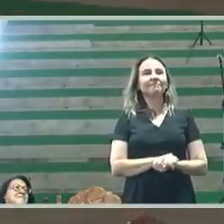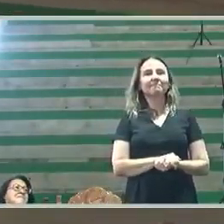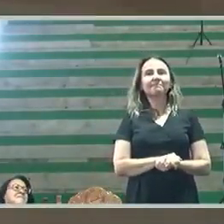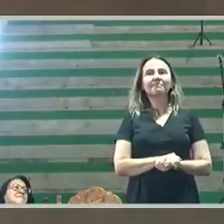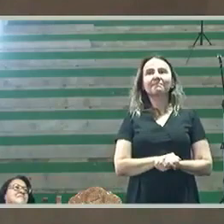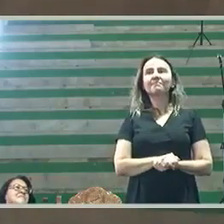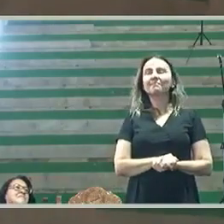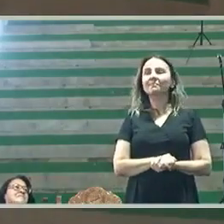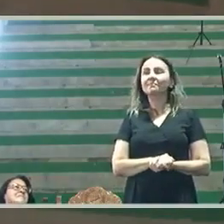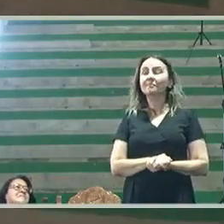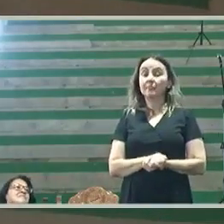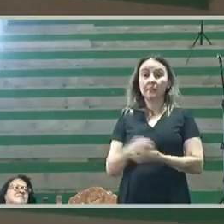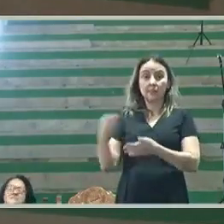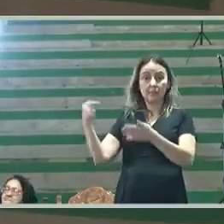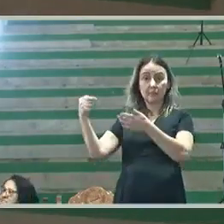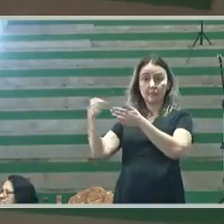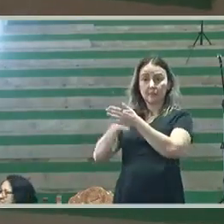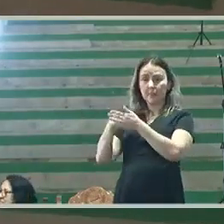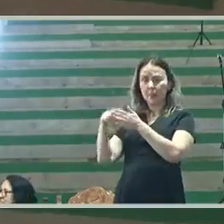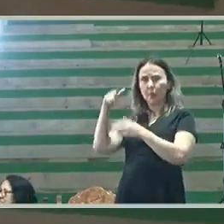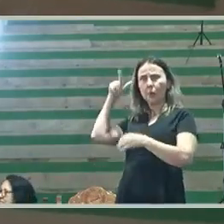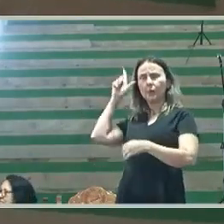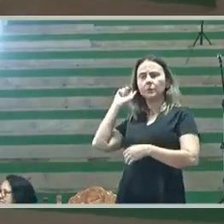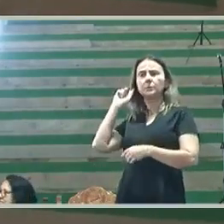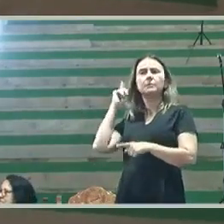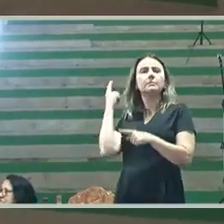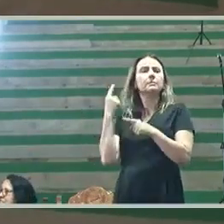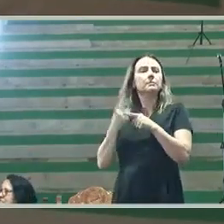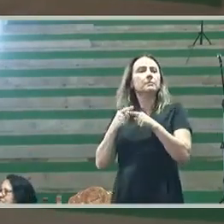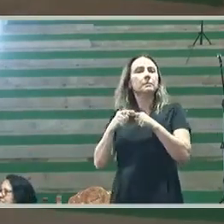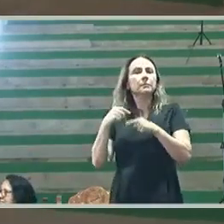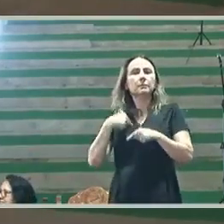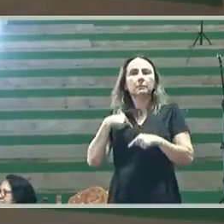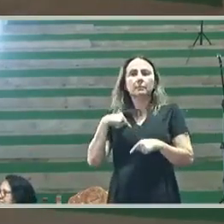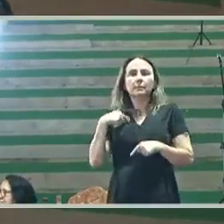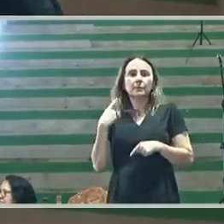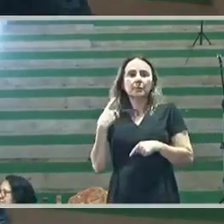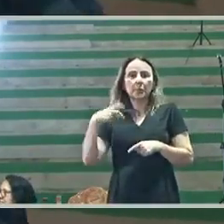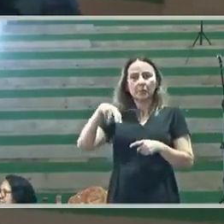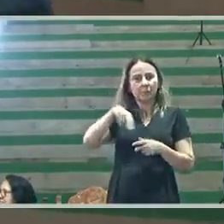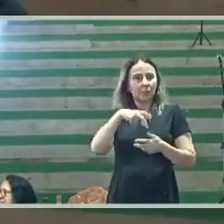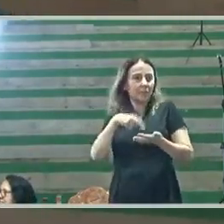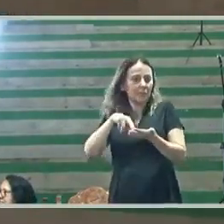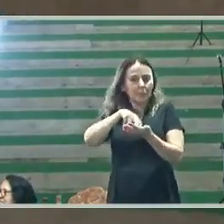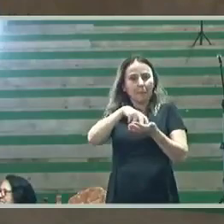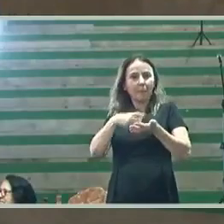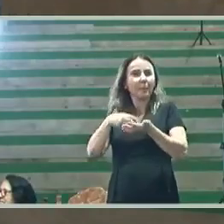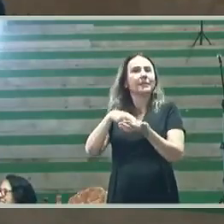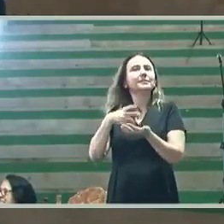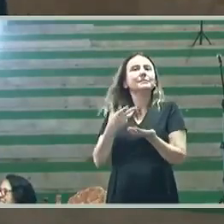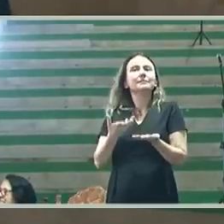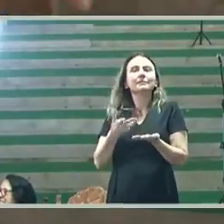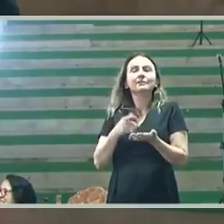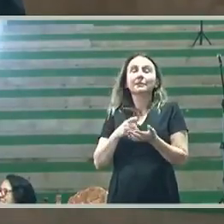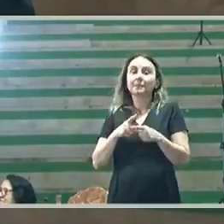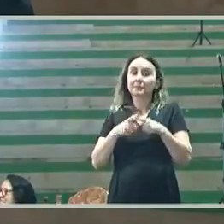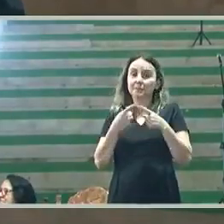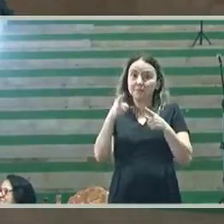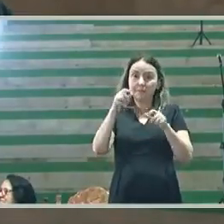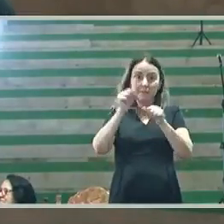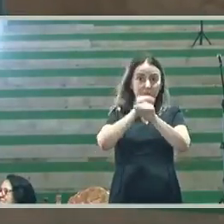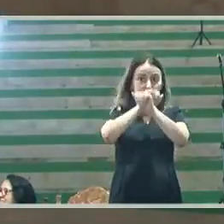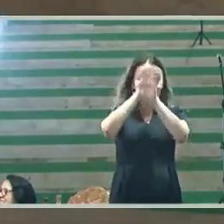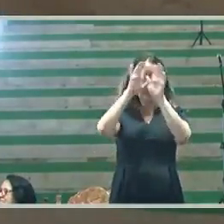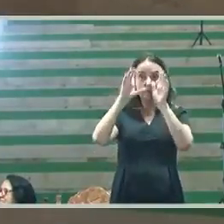Me perguntaram ontem, porque eu sou meio doido das pernas. Ah, se você não der um glória a Deus de pé com a